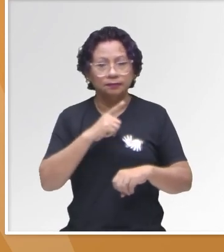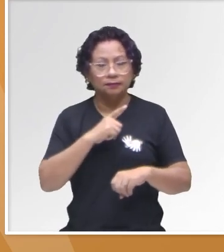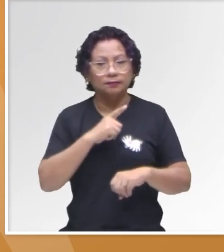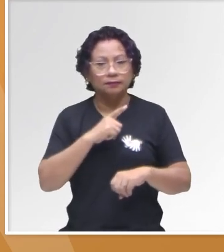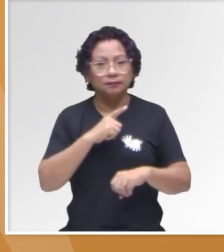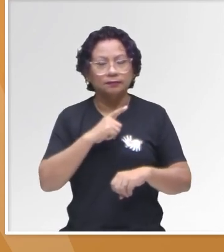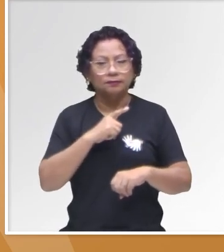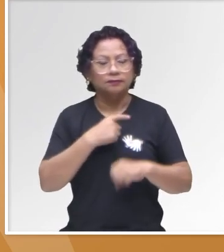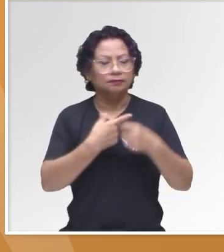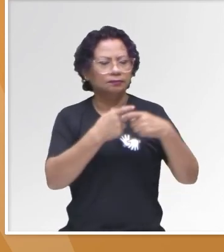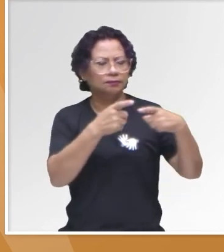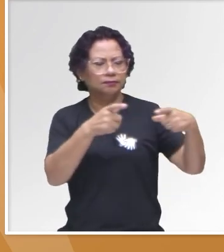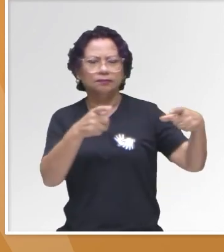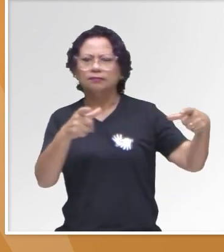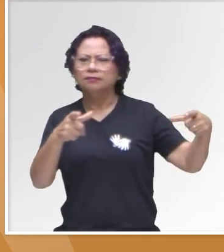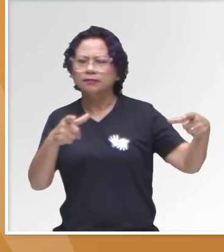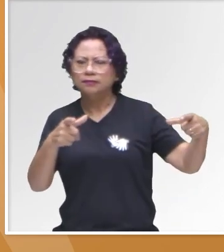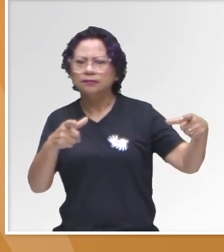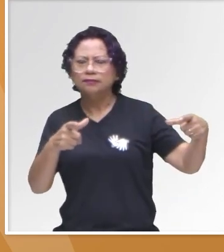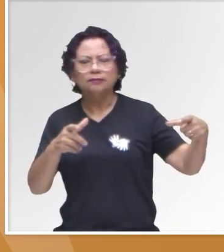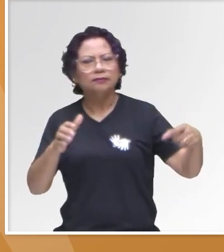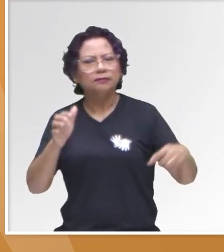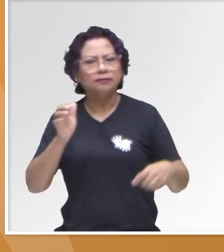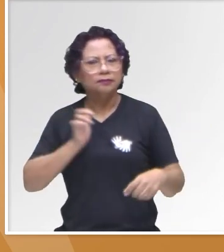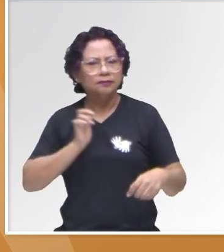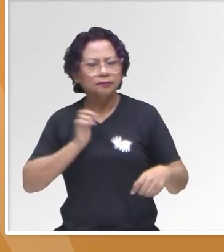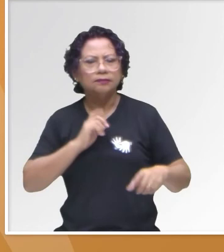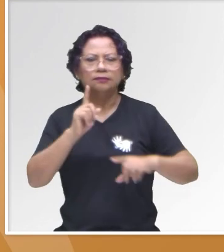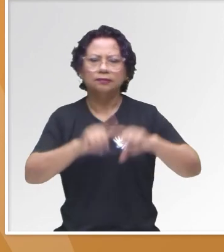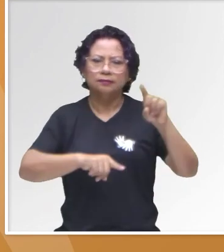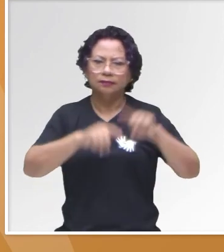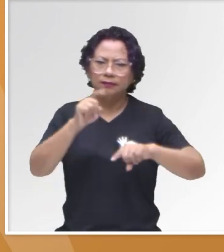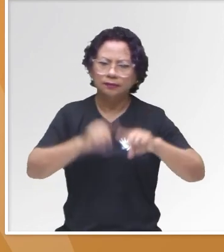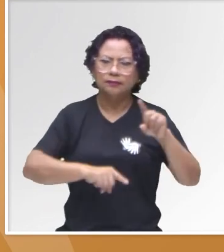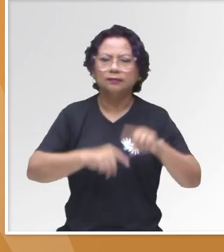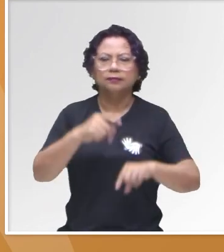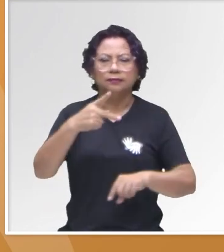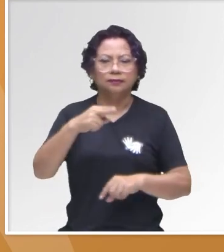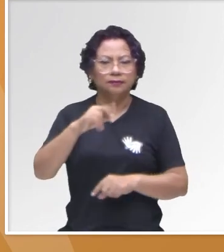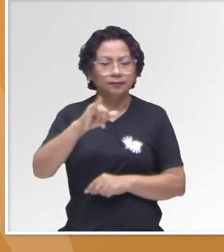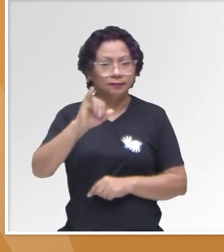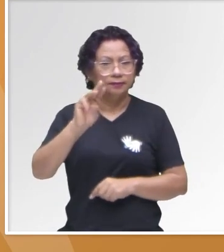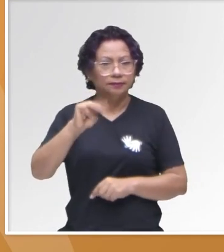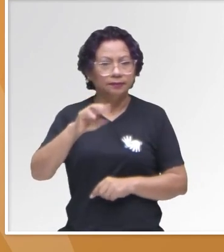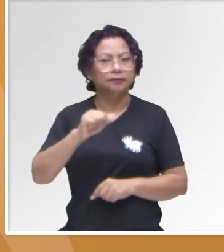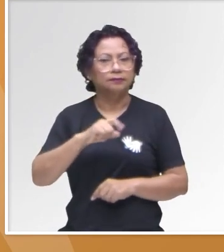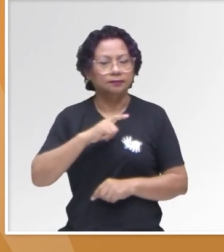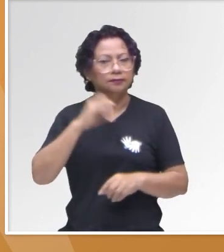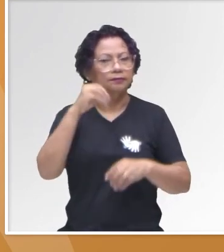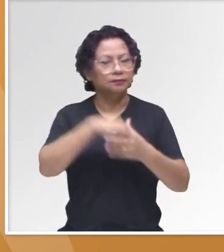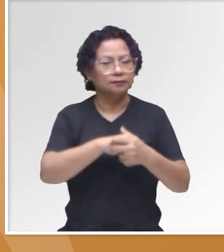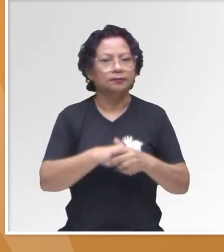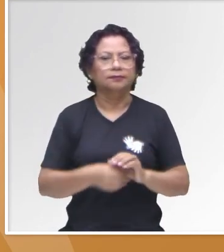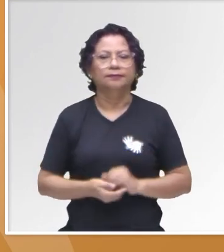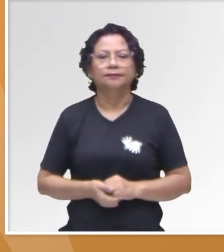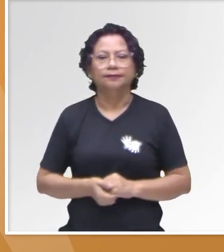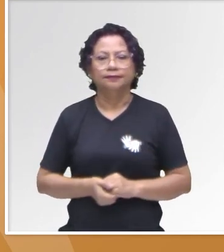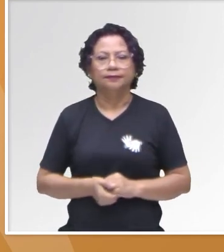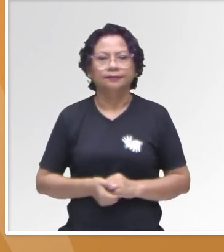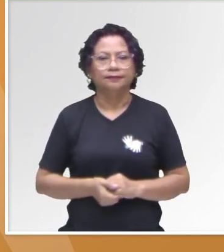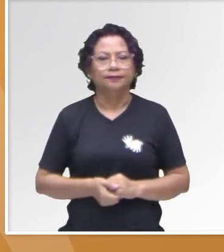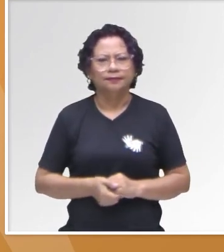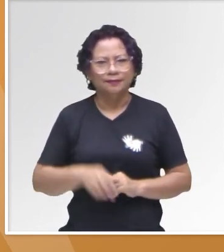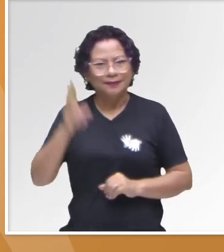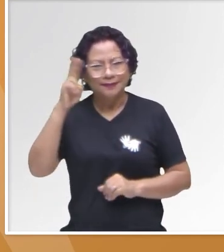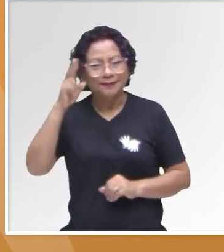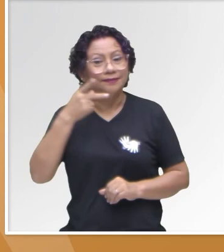Com relação à matéria-prima que esses países possuem. Aí temos também a 10ª cúpula dos BRICS. Lembra que eu falei para vocês